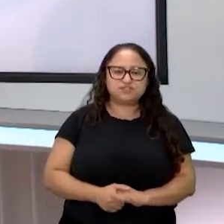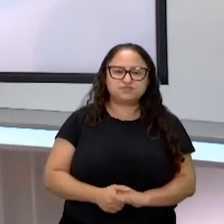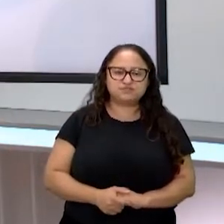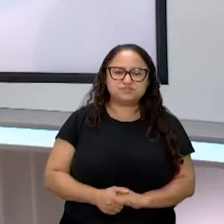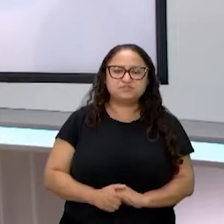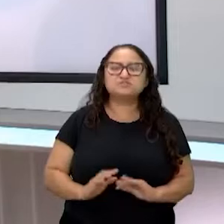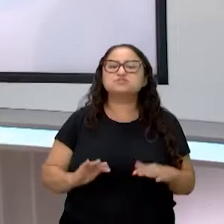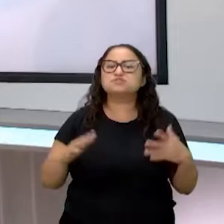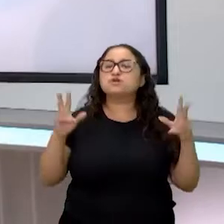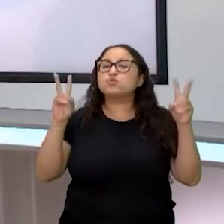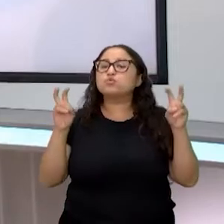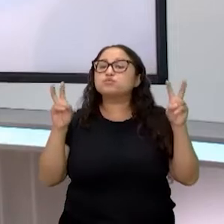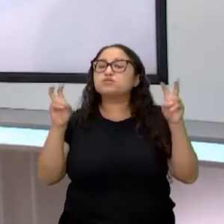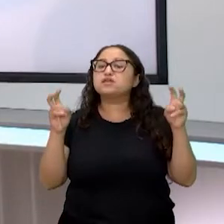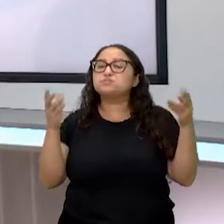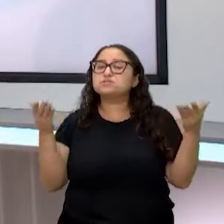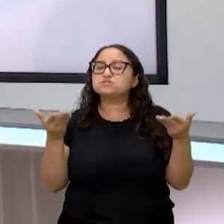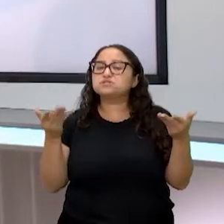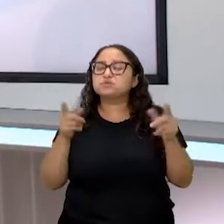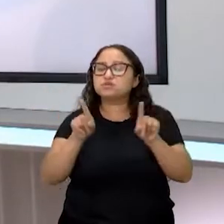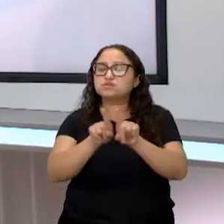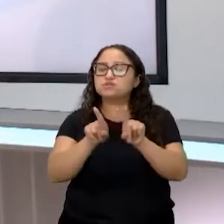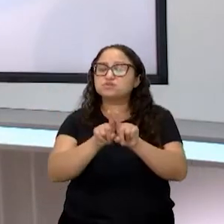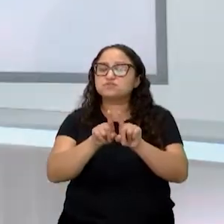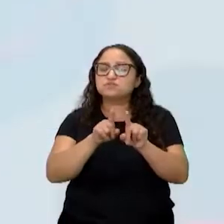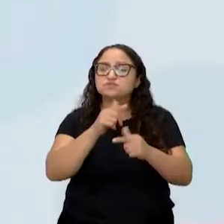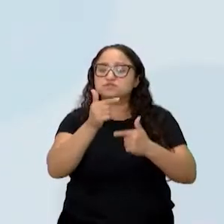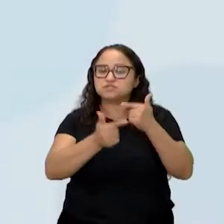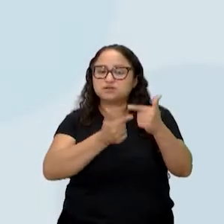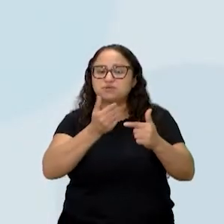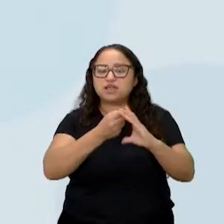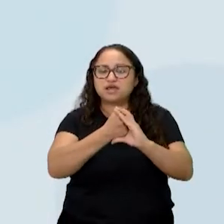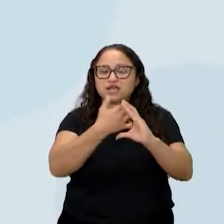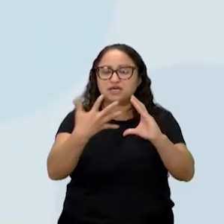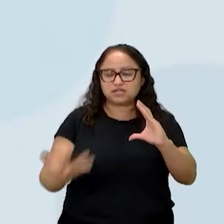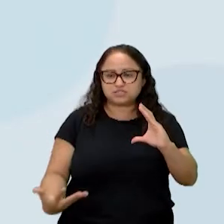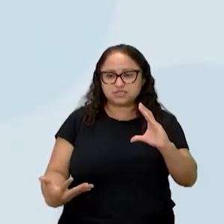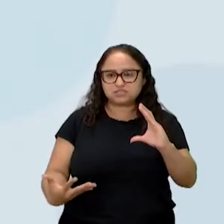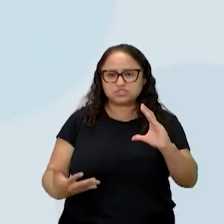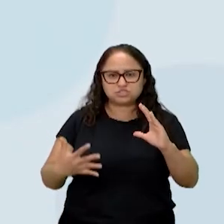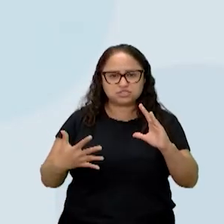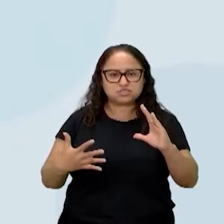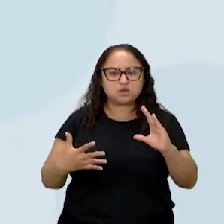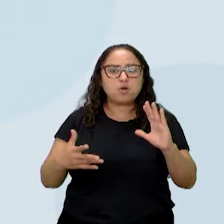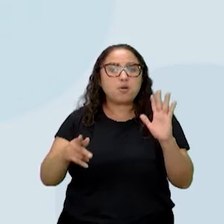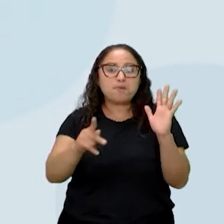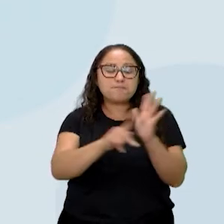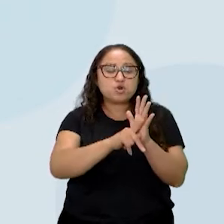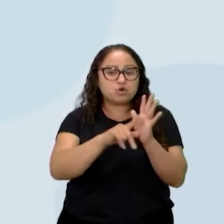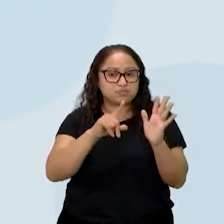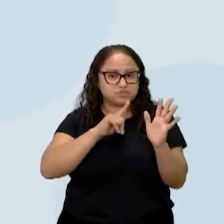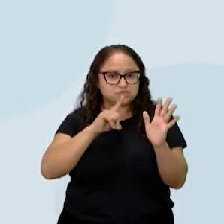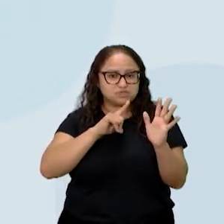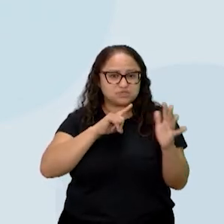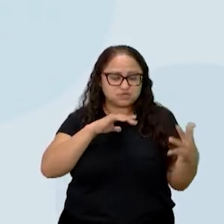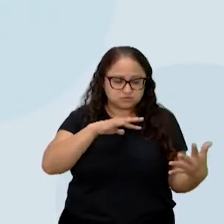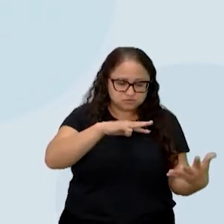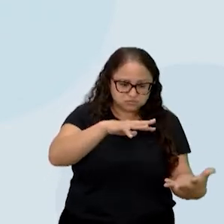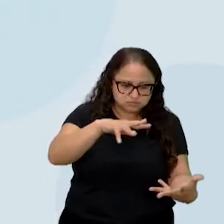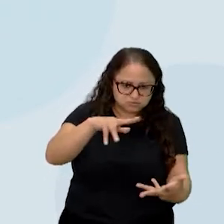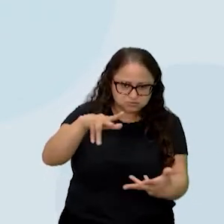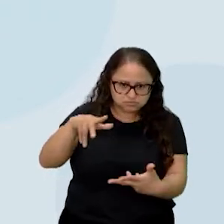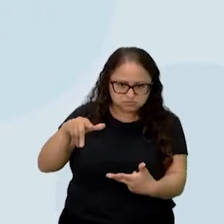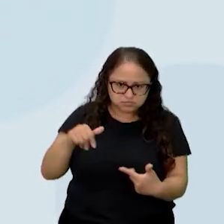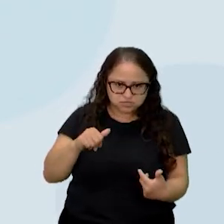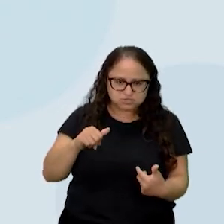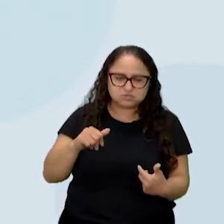né? Os assuntos aí que a gente vai trabalhar hoje são as características físicas dos planetas gasosos, né? E